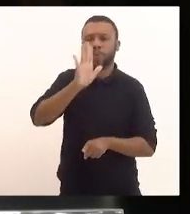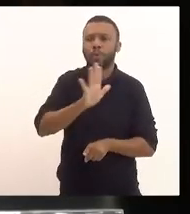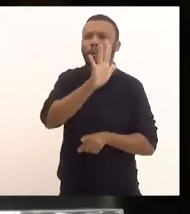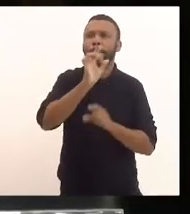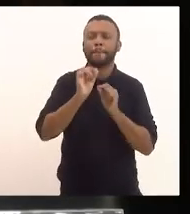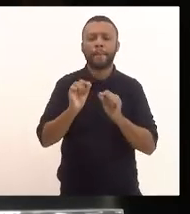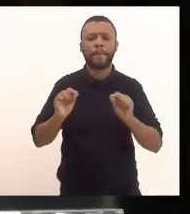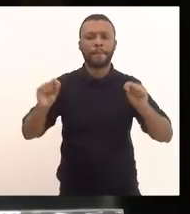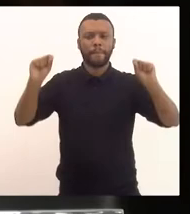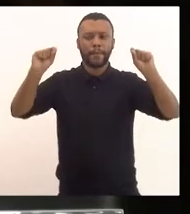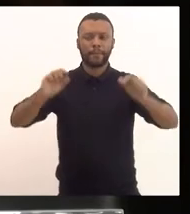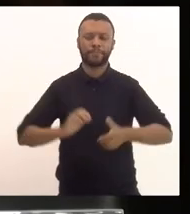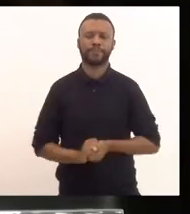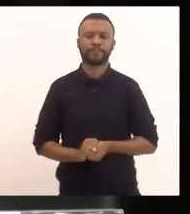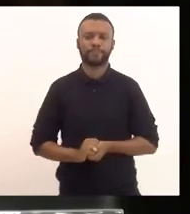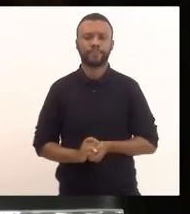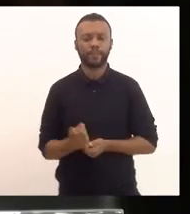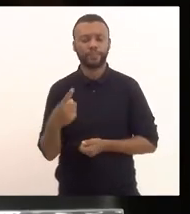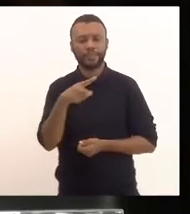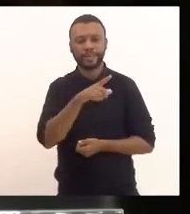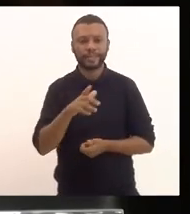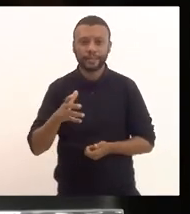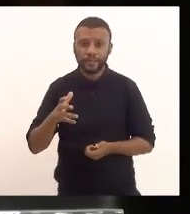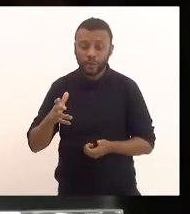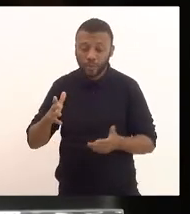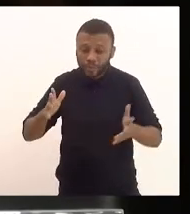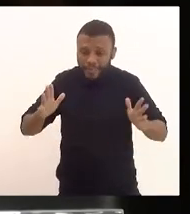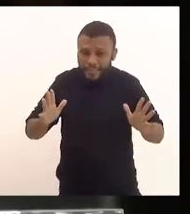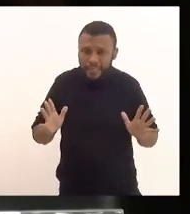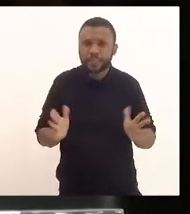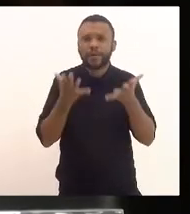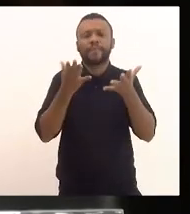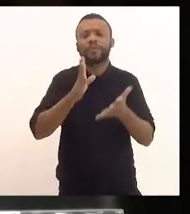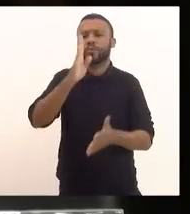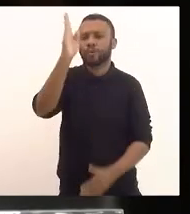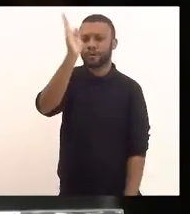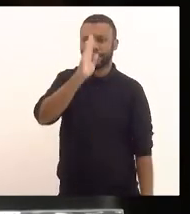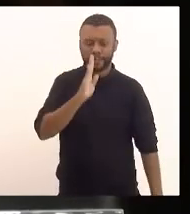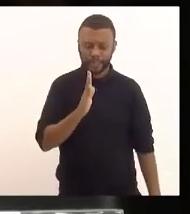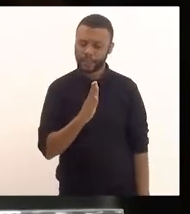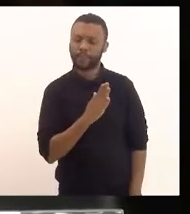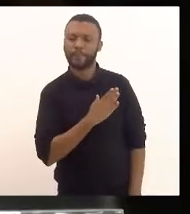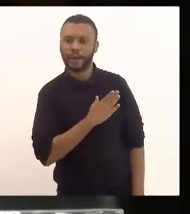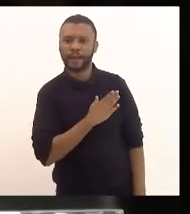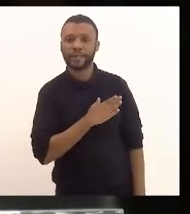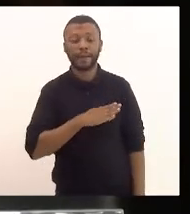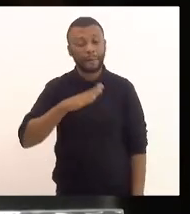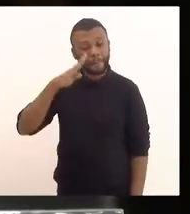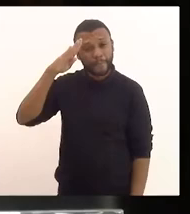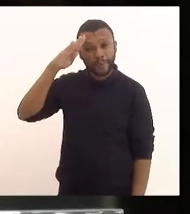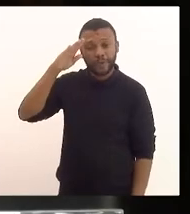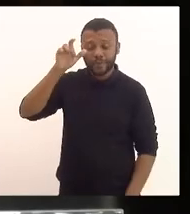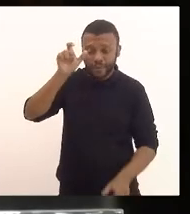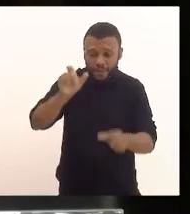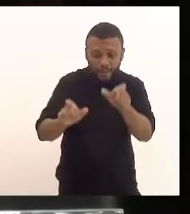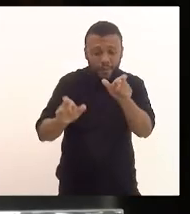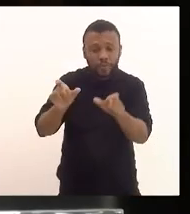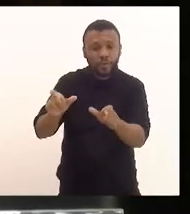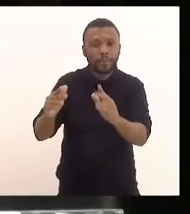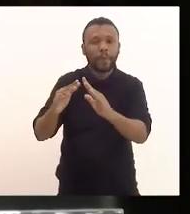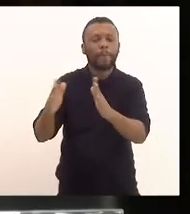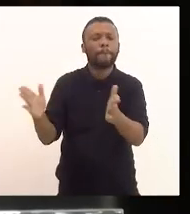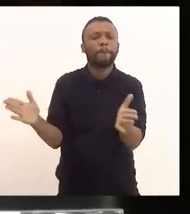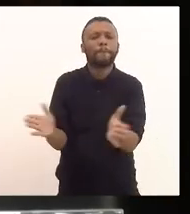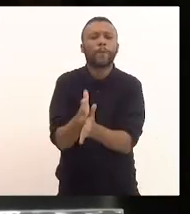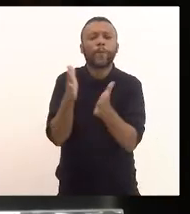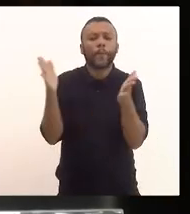hoje vocês são salvadores da Pátria é essencialmente daqueles moradores dessa pata que mais